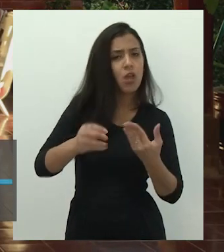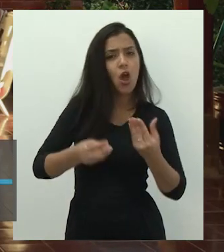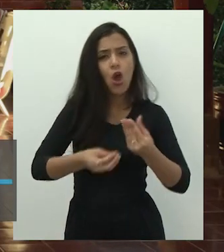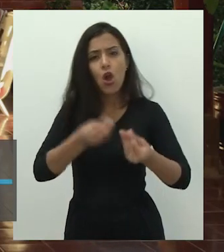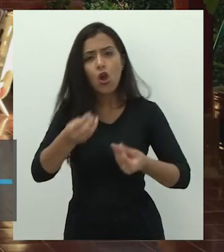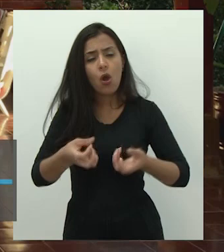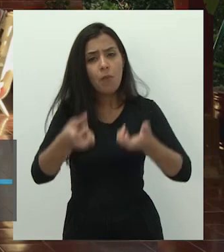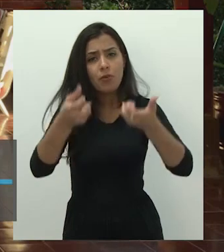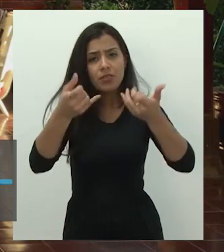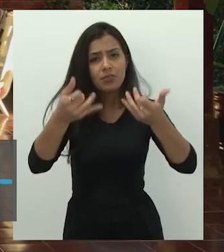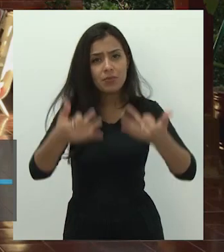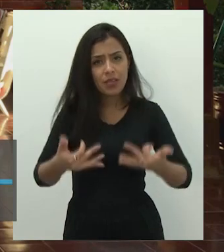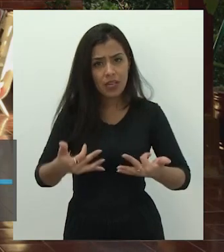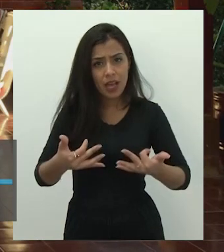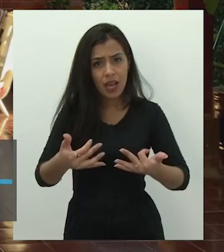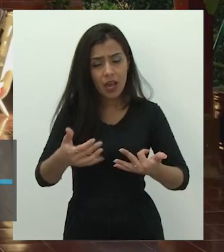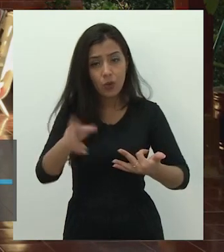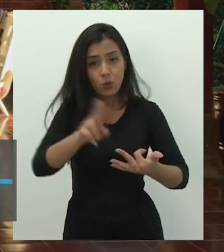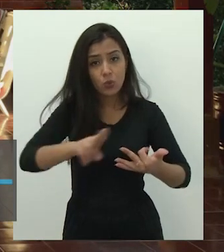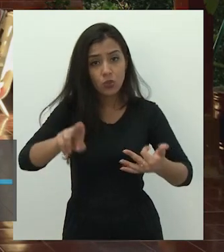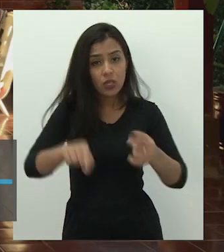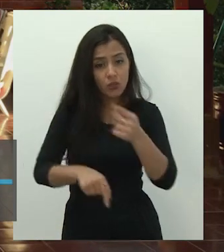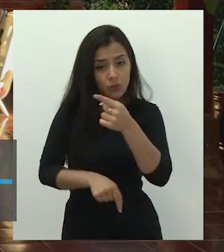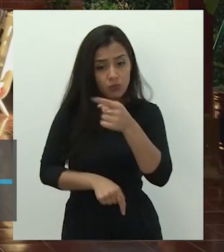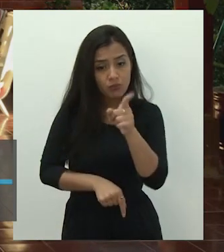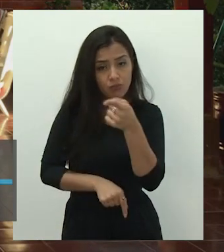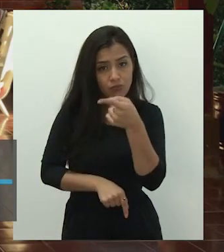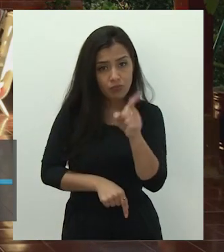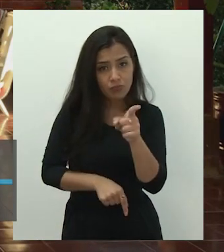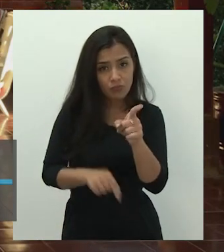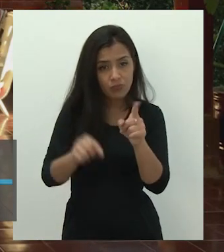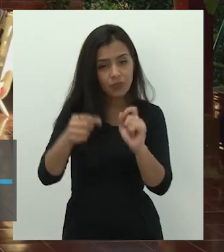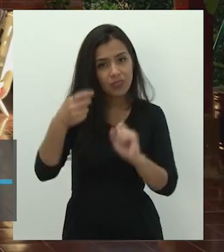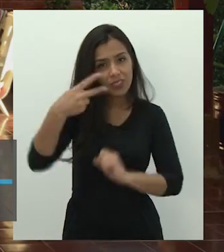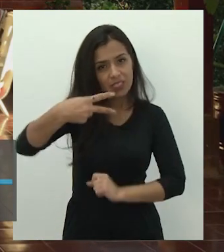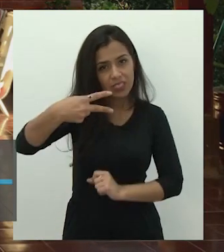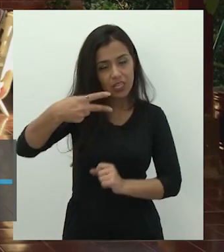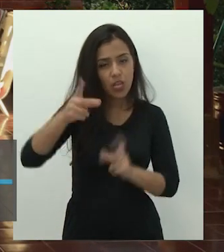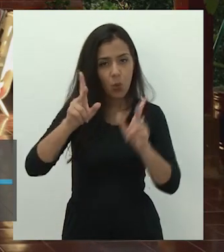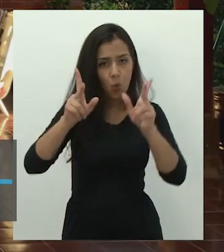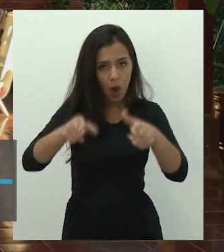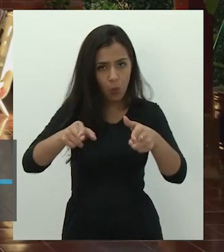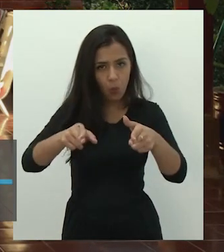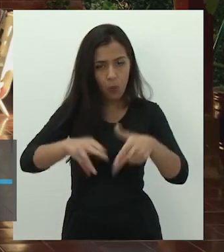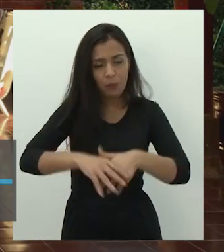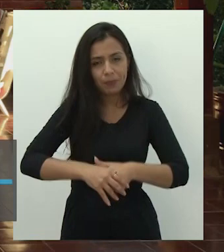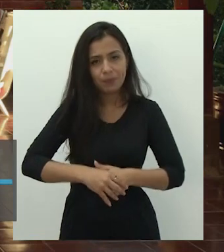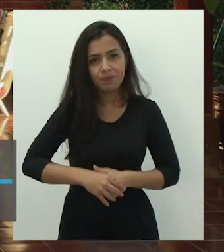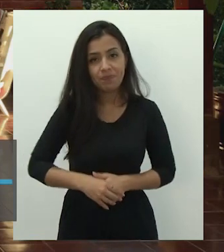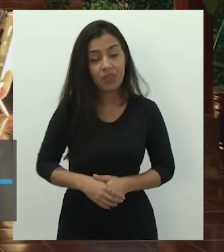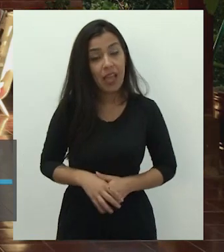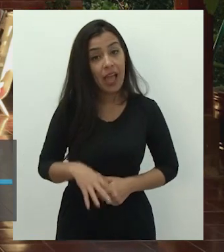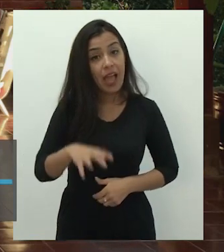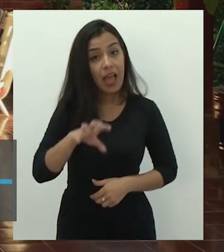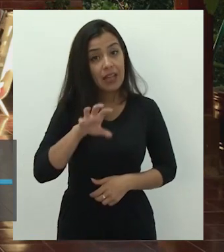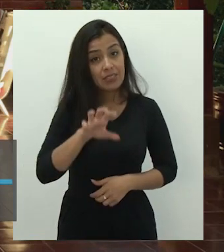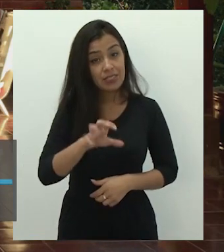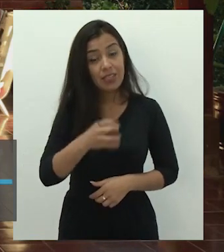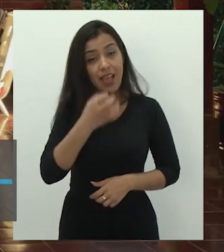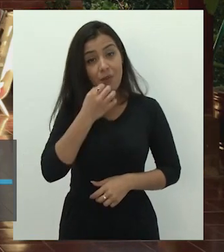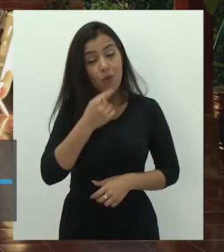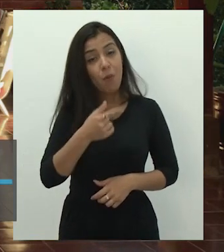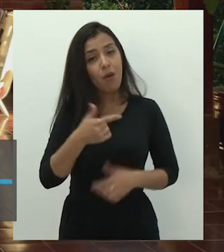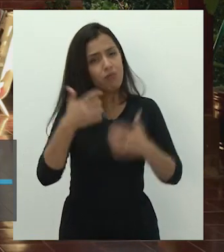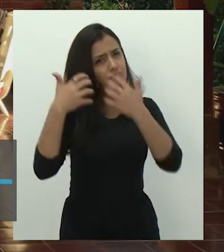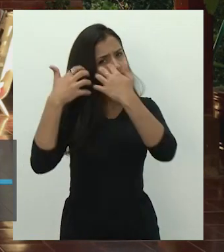o sinal de igual? Esse tipo de proposta amplia o olhar das crianças para as relações